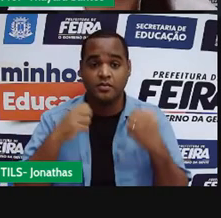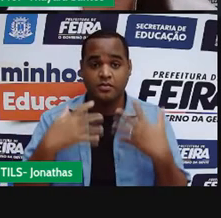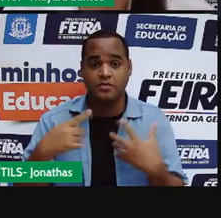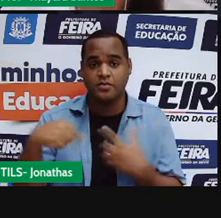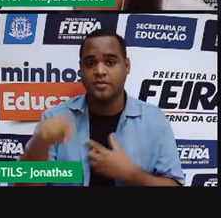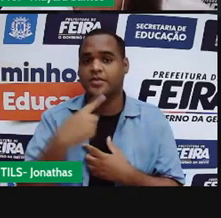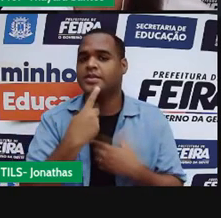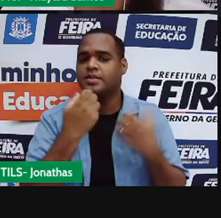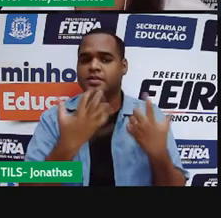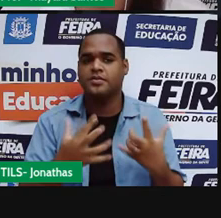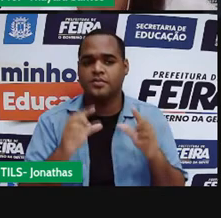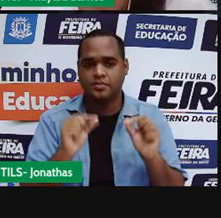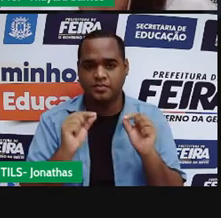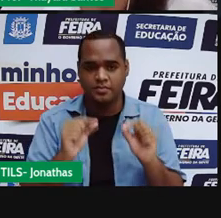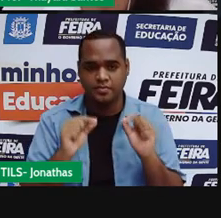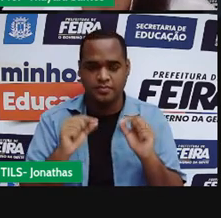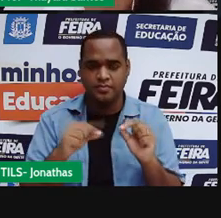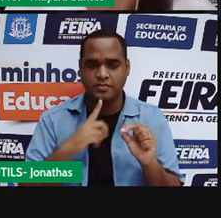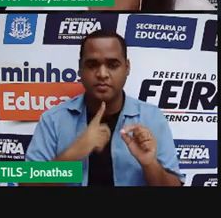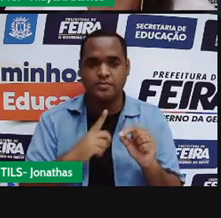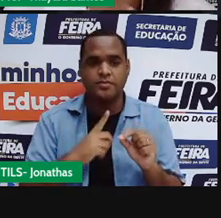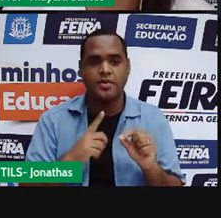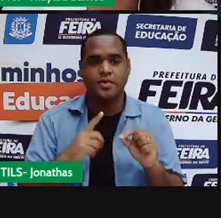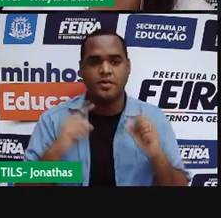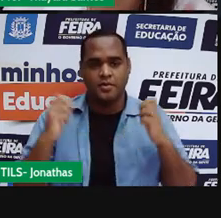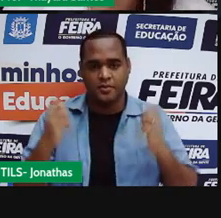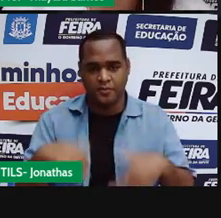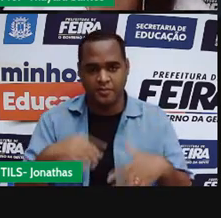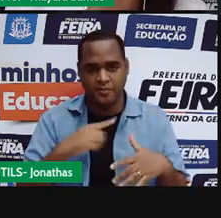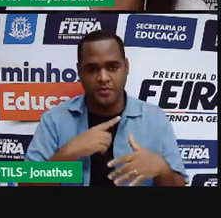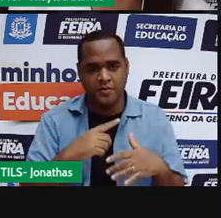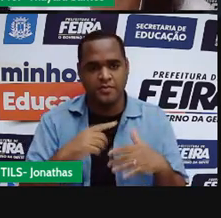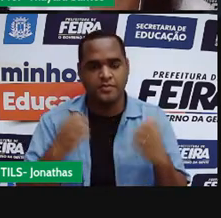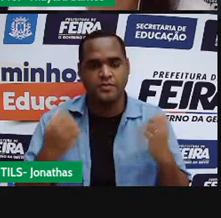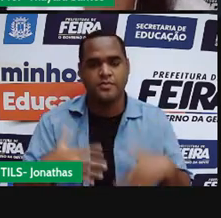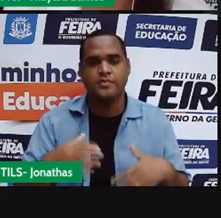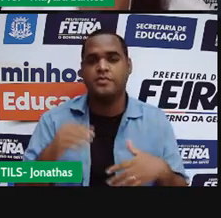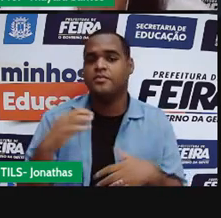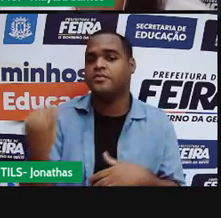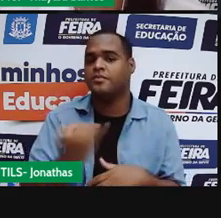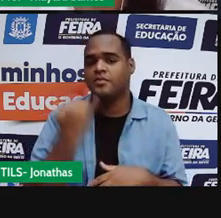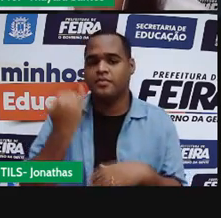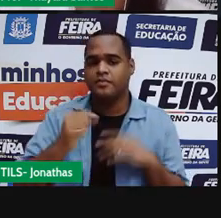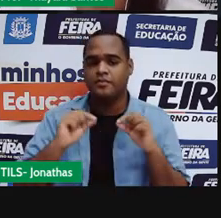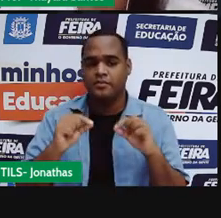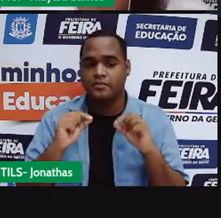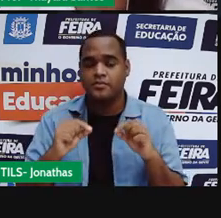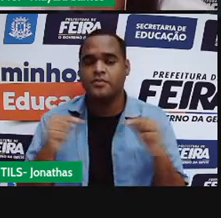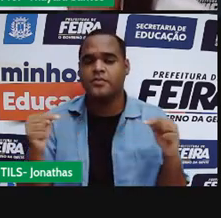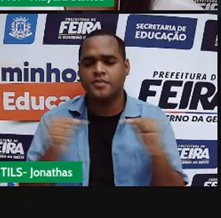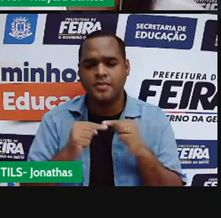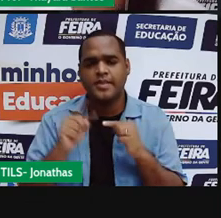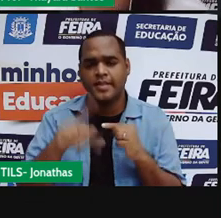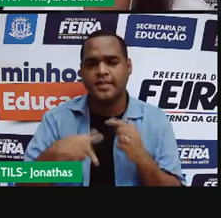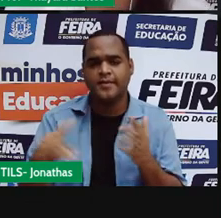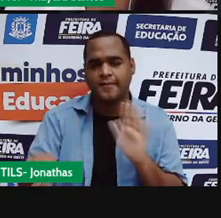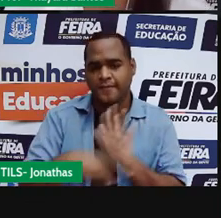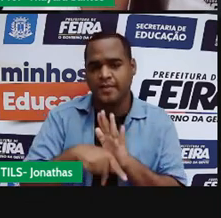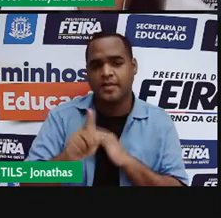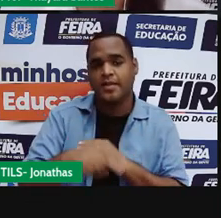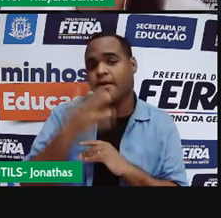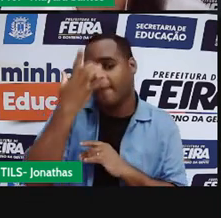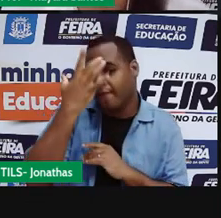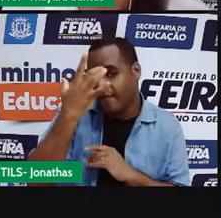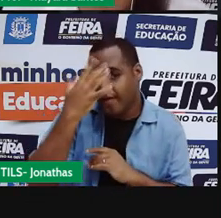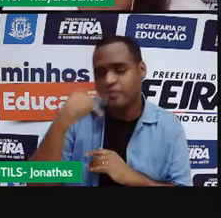de matéria, diz respeito à quantidade de matéria que aquele objeto ou aquele corpo possui. E para uma forma mais fácil de entender,